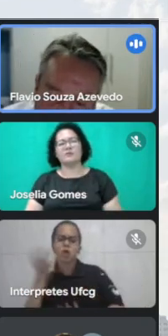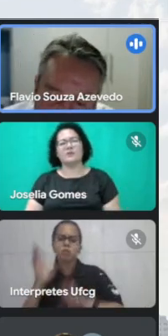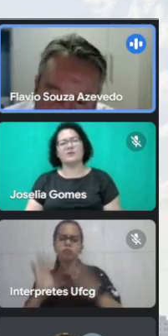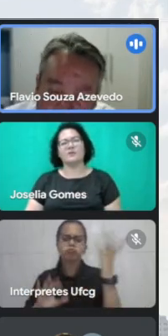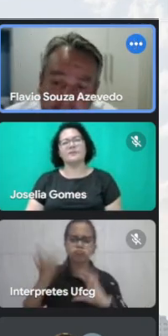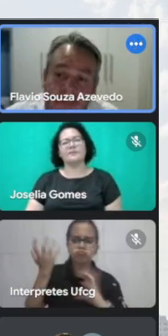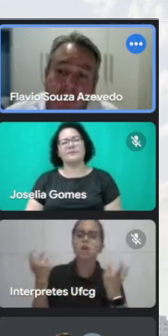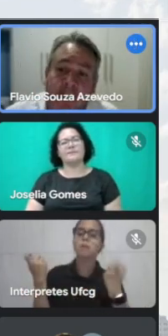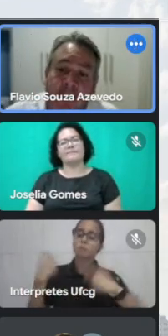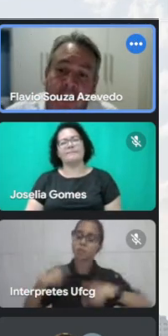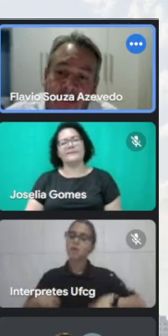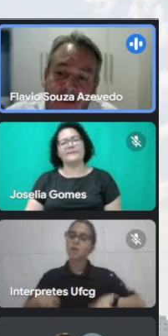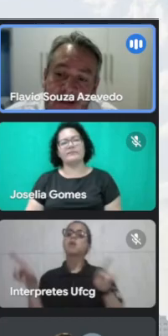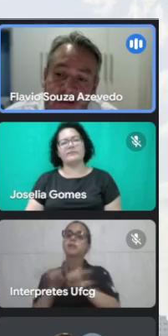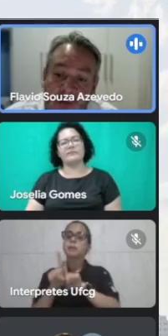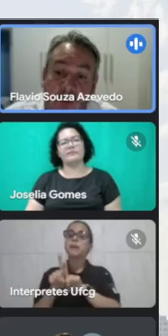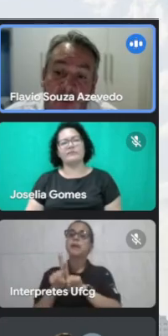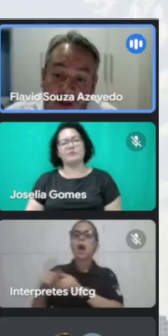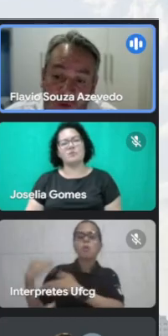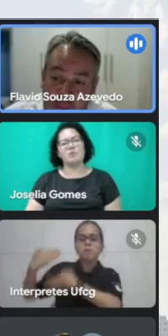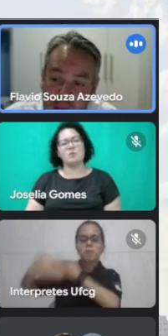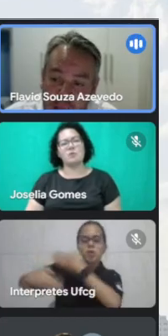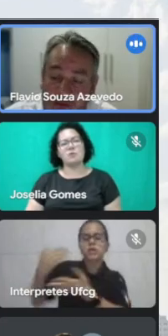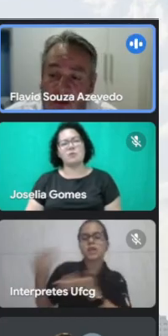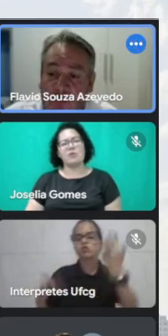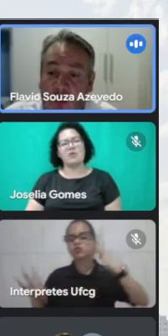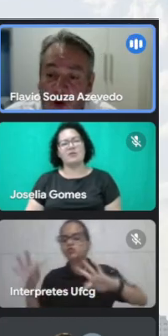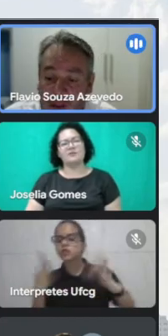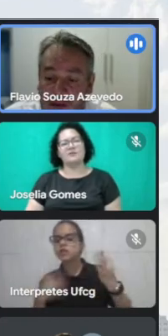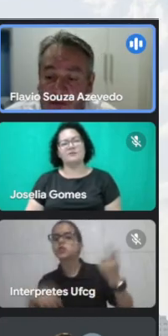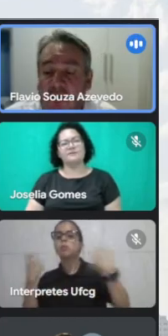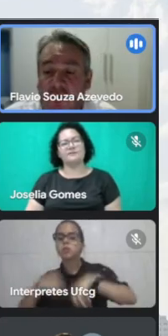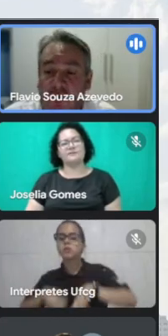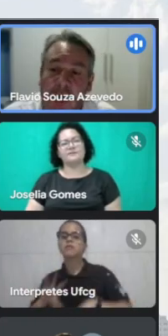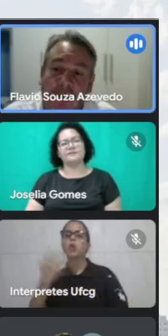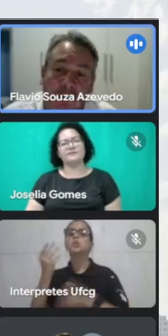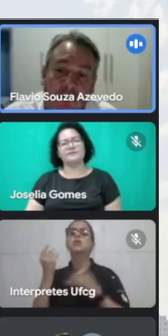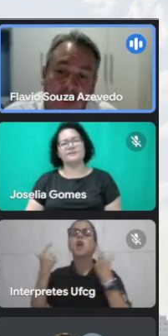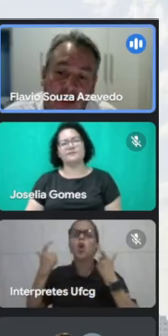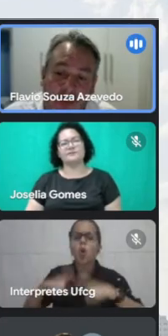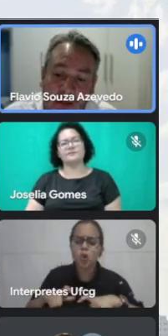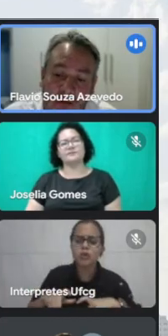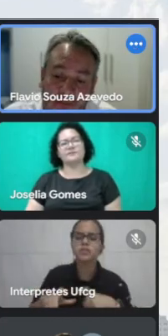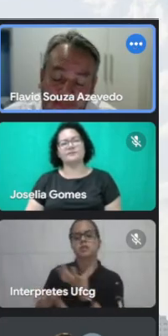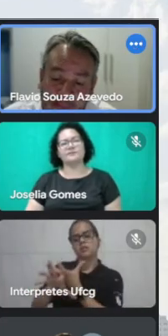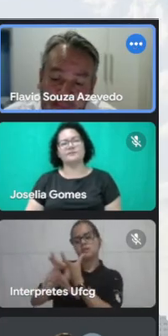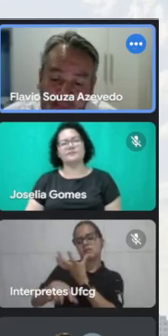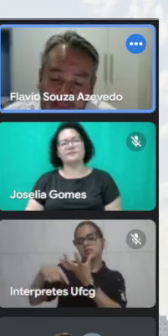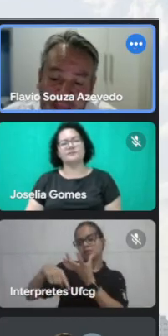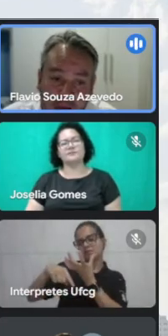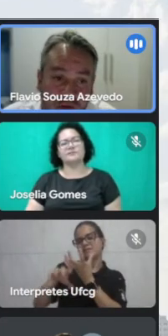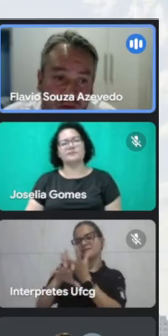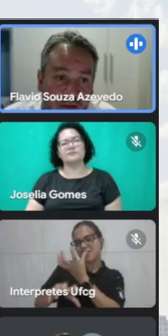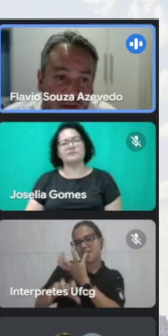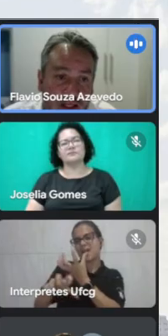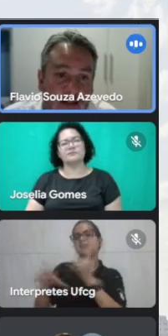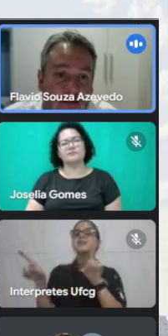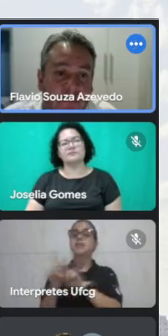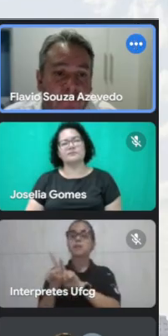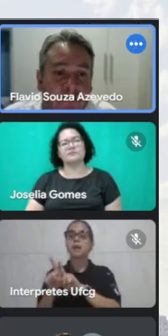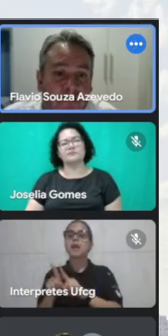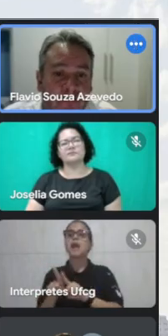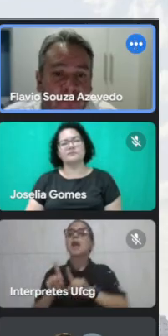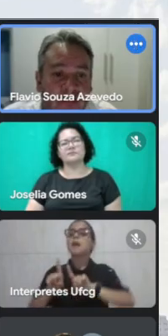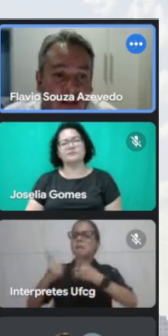as raízes, que são processos complexos que podem ajudar no tratamento de águas